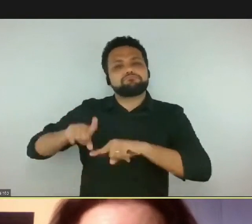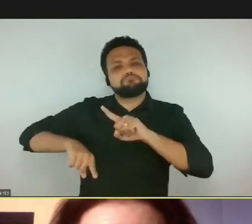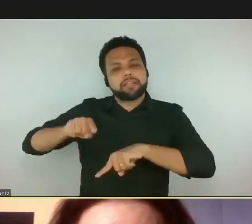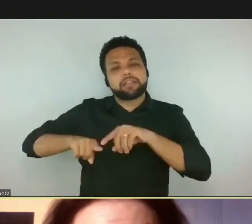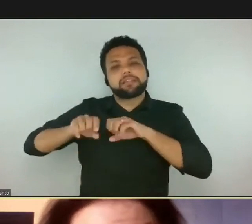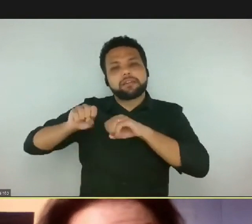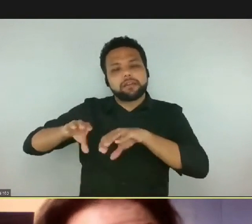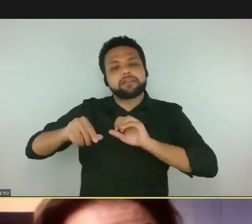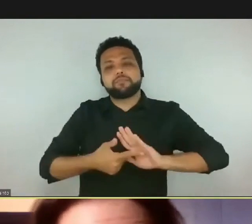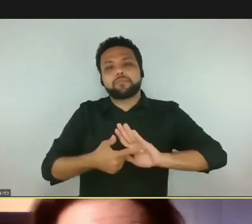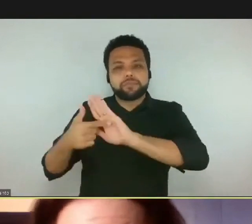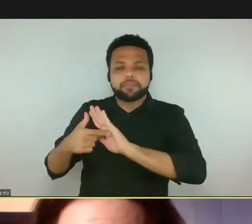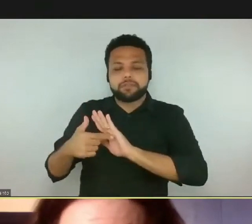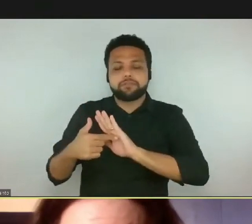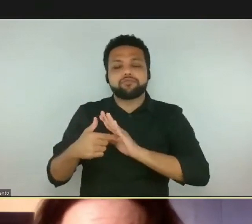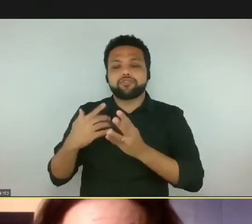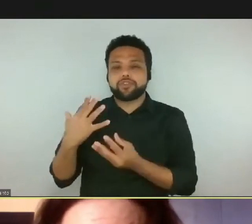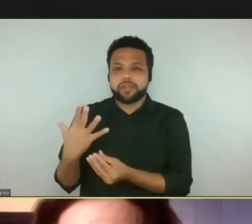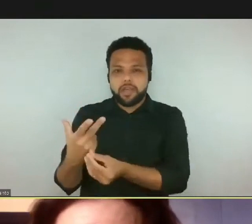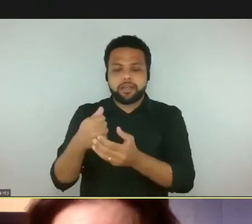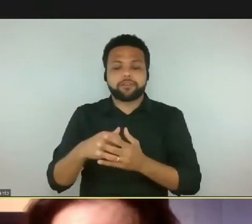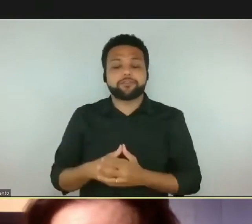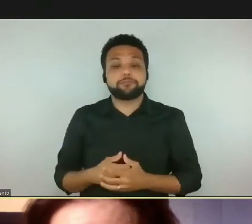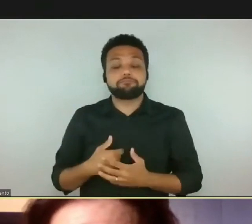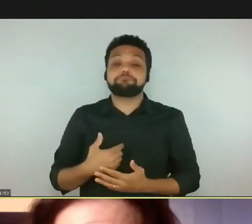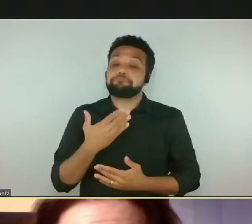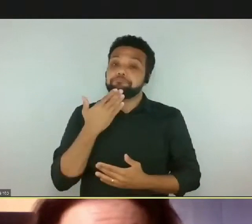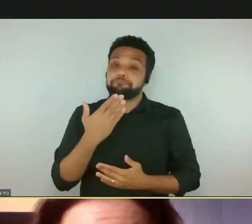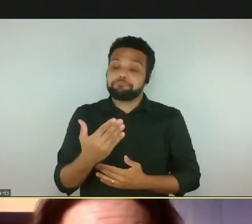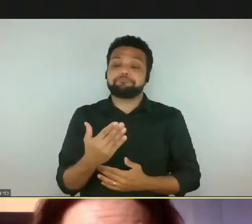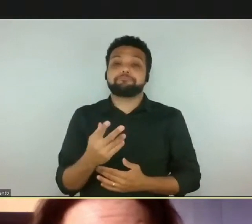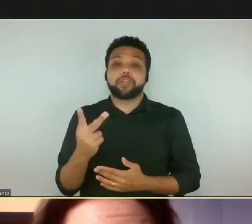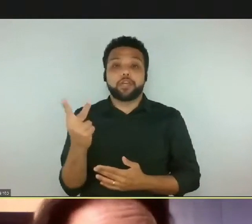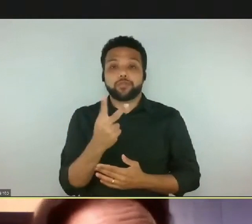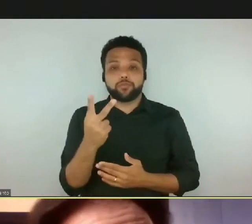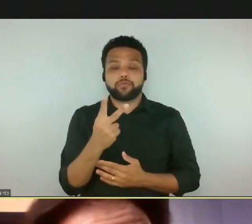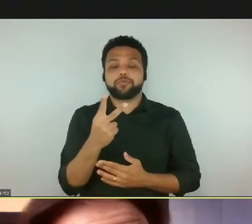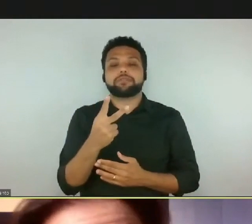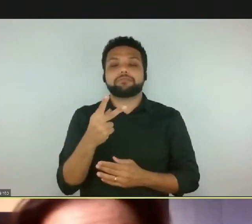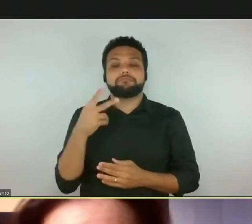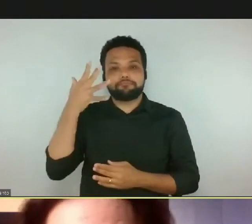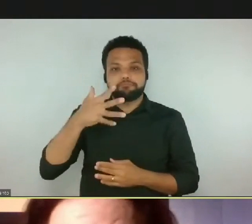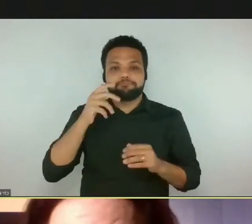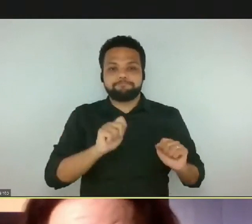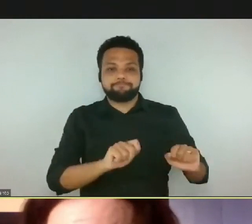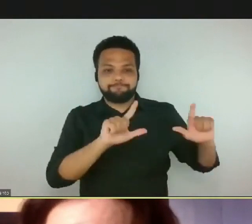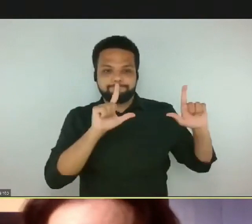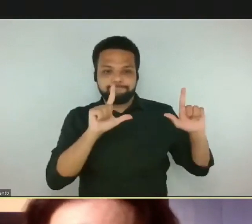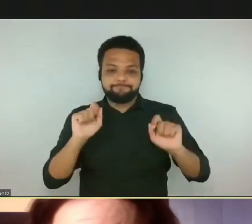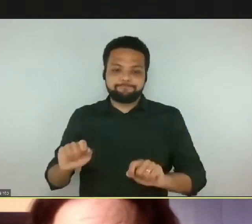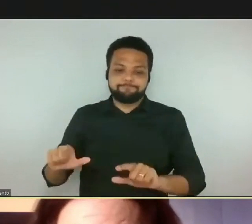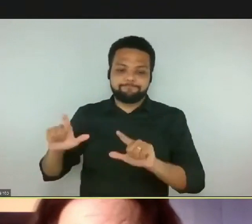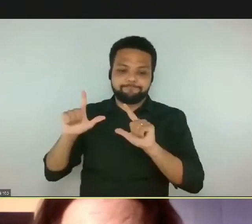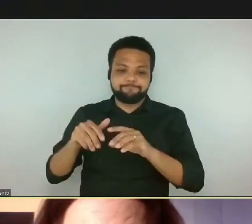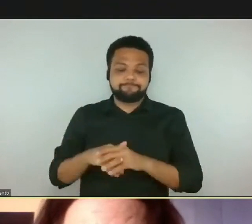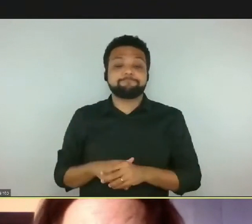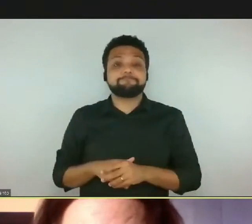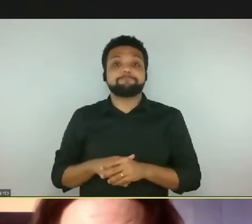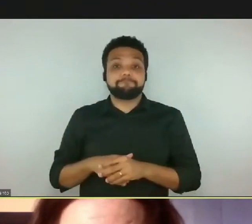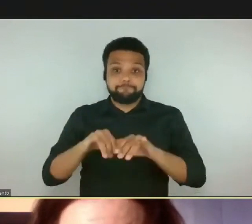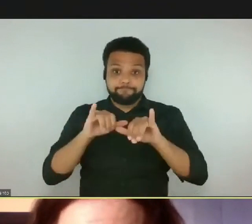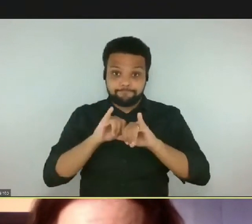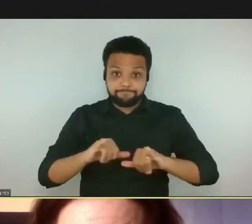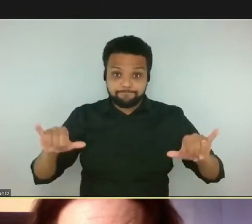de arte. Eu vou pedir que as palestrantes... Ah, eu queria dizer que, ao final da